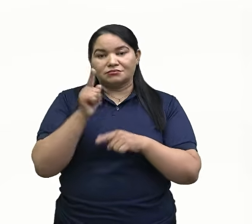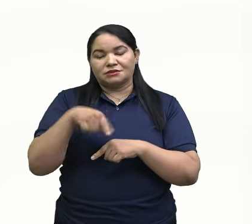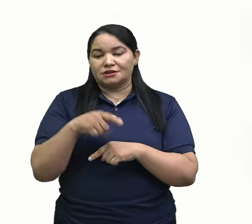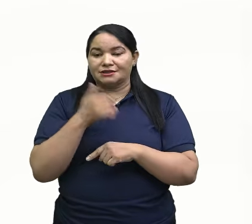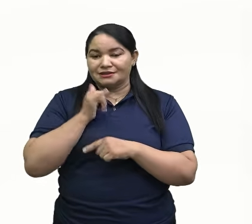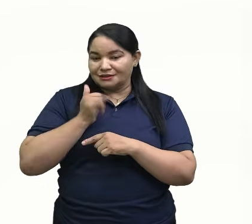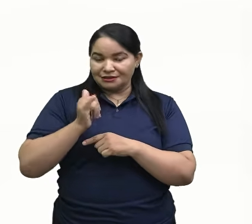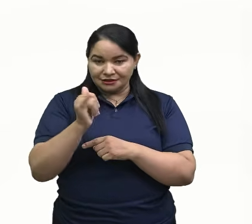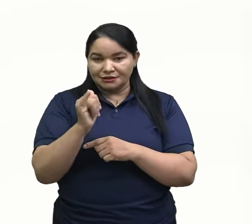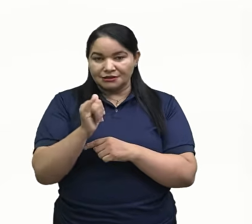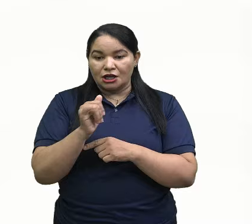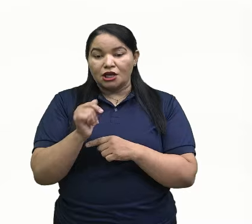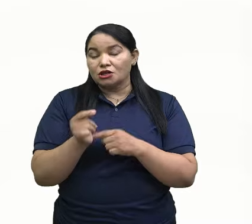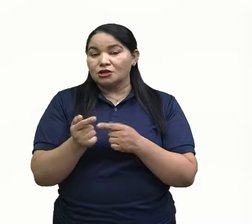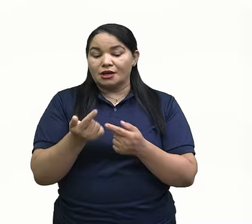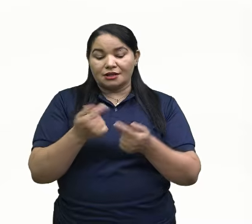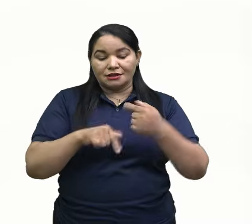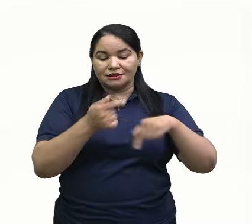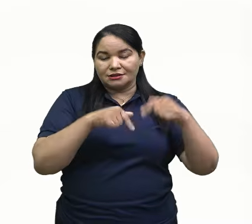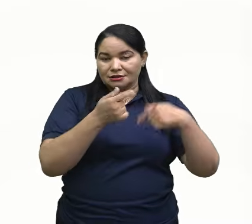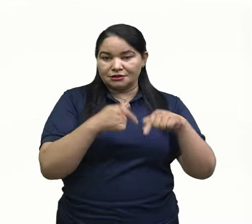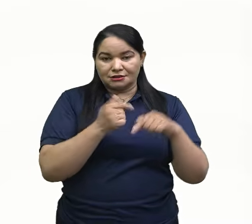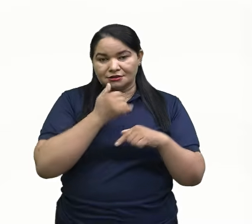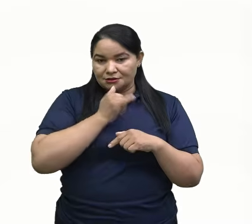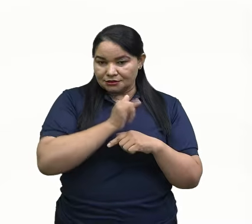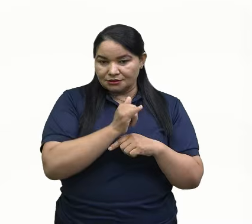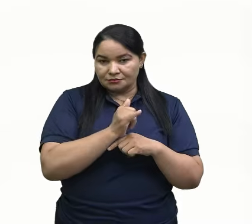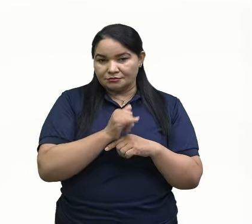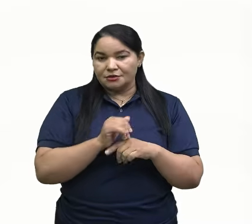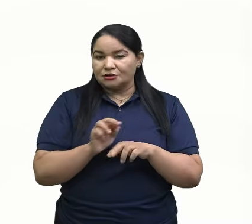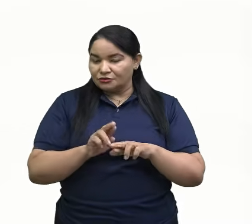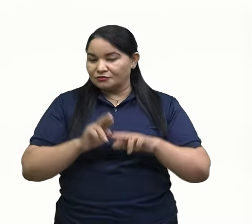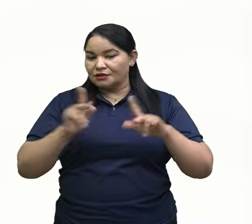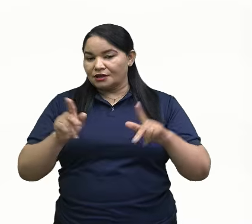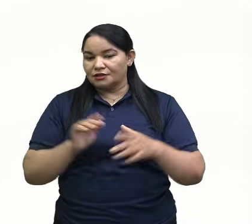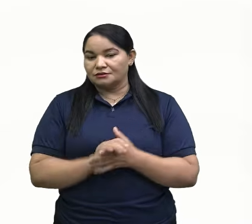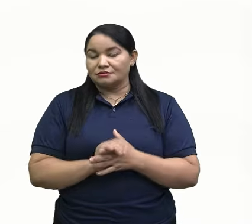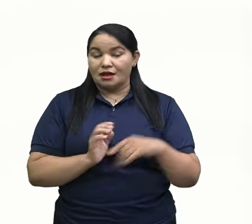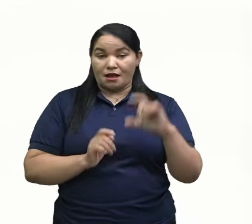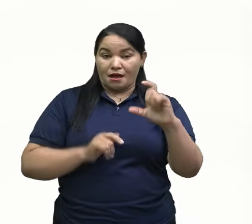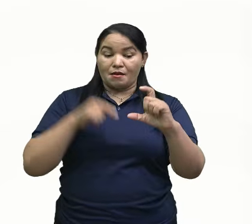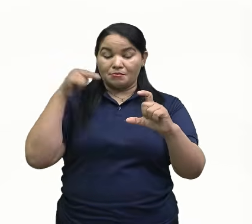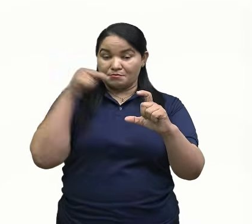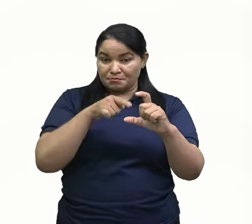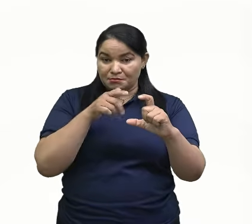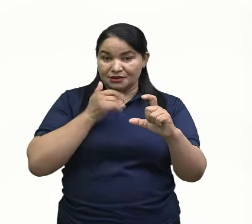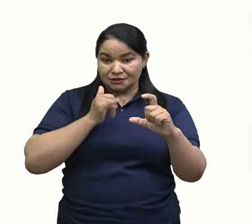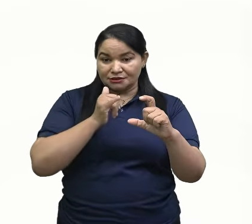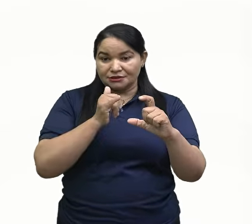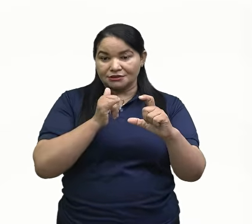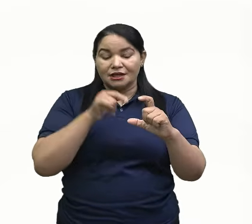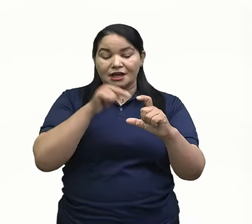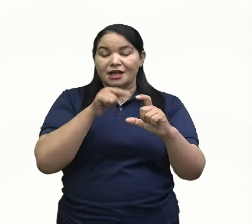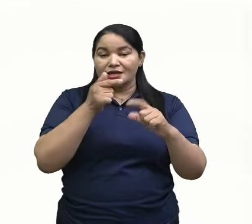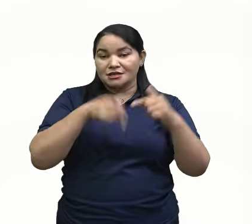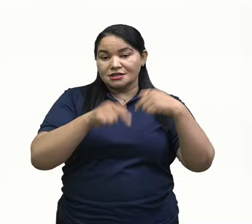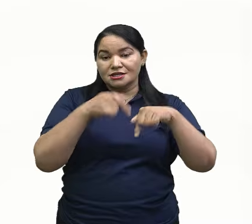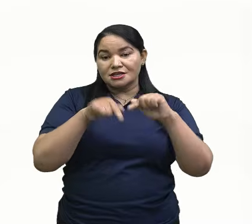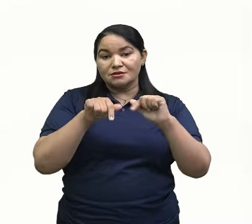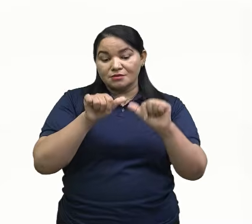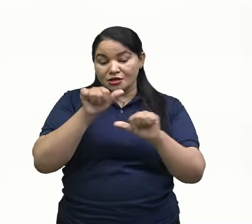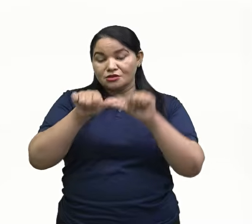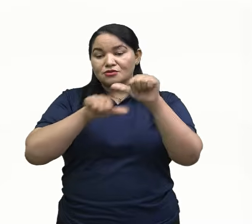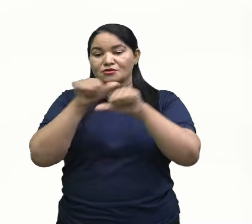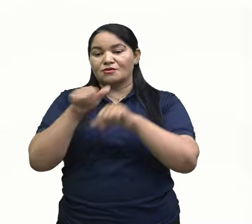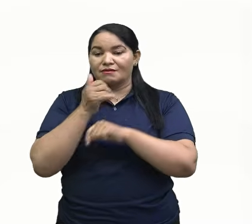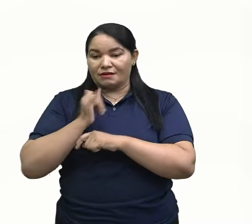energia química. Perceberam aí a diferença, né? Enquanto na pilha a energia química é que